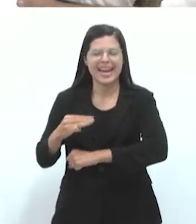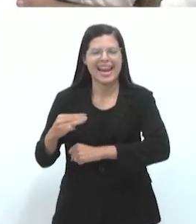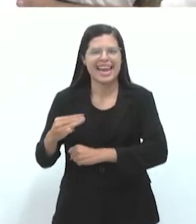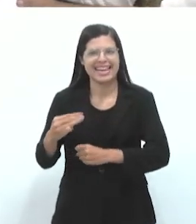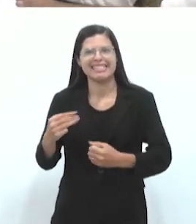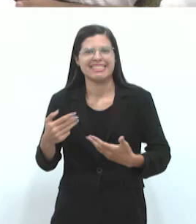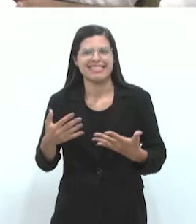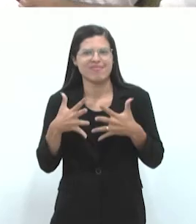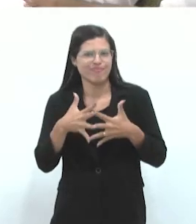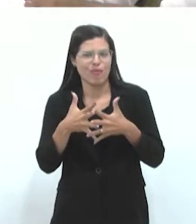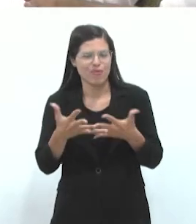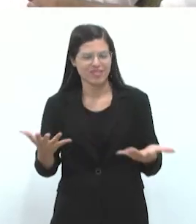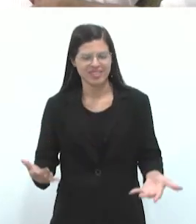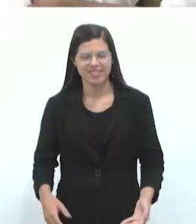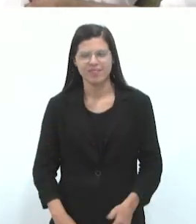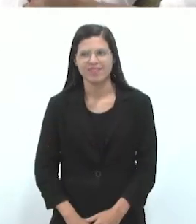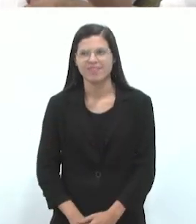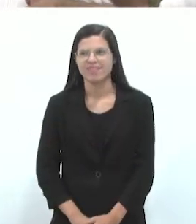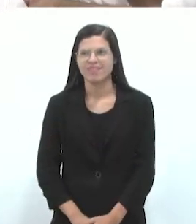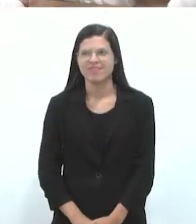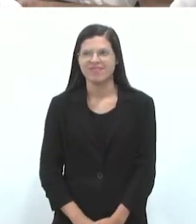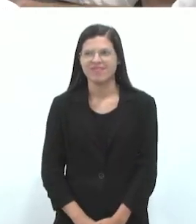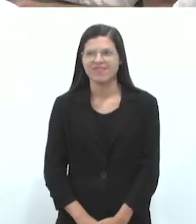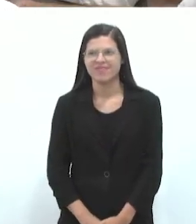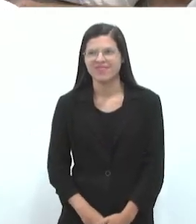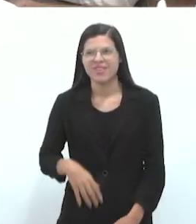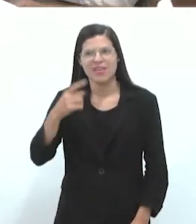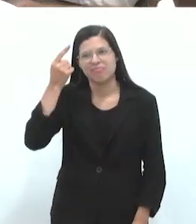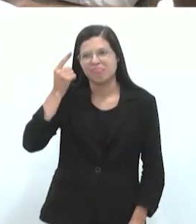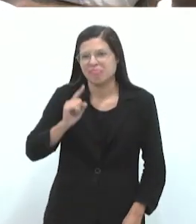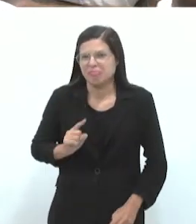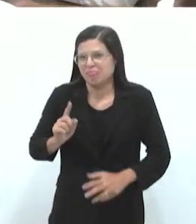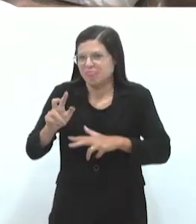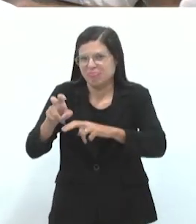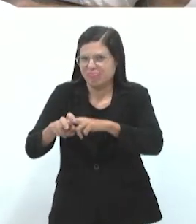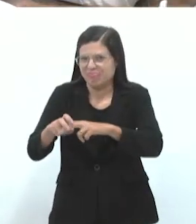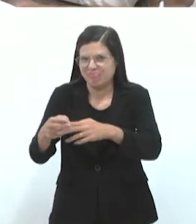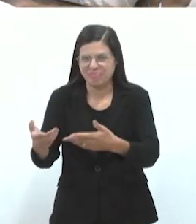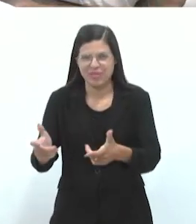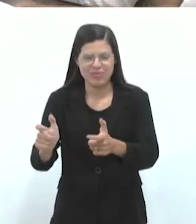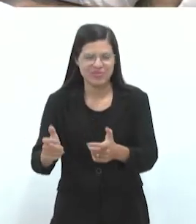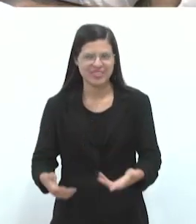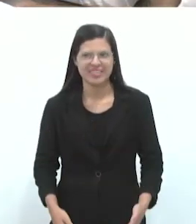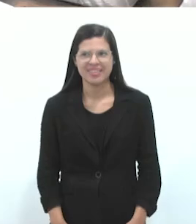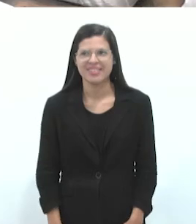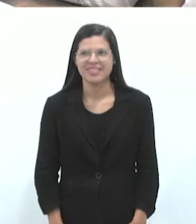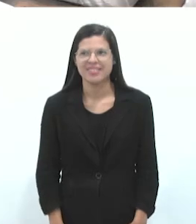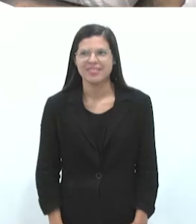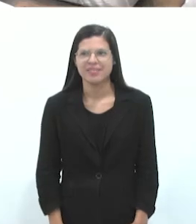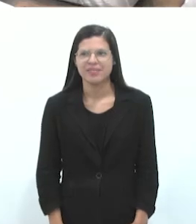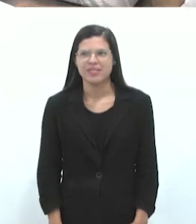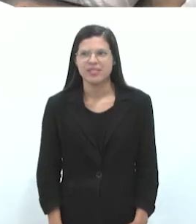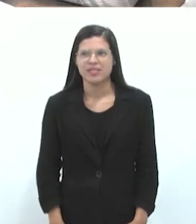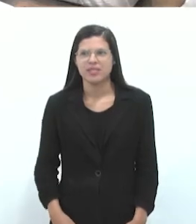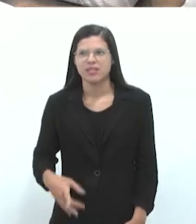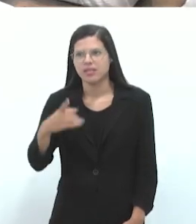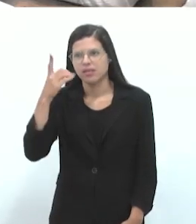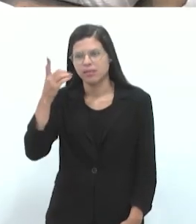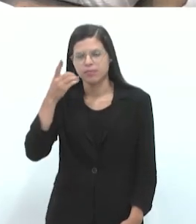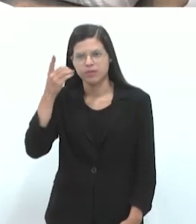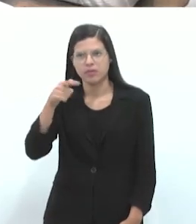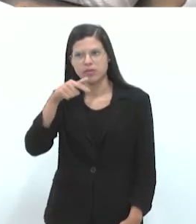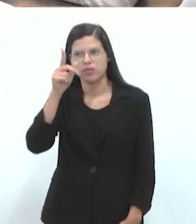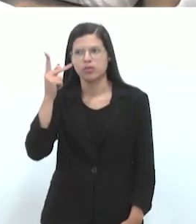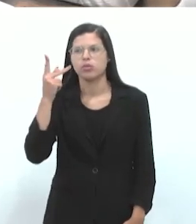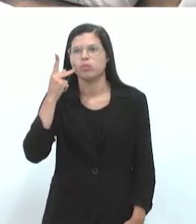Isso, rapaz. Eu quieto aqui na Santa Paz, eu nem sabia que lugar que tinha. Na realidade, eu vou passar a palavra ao deputado Luiz Paulo, mas fazer um